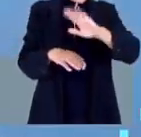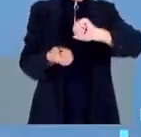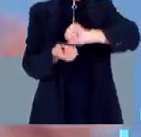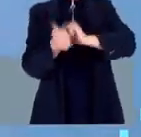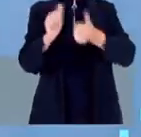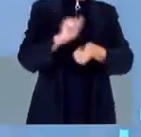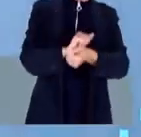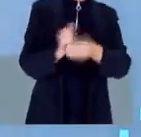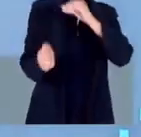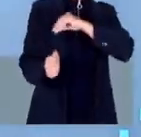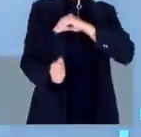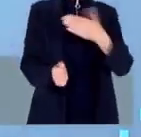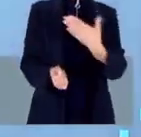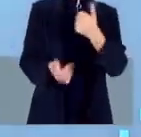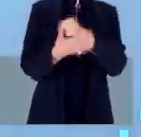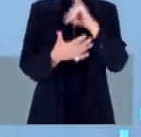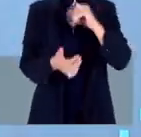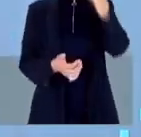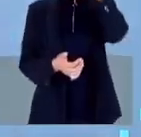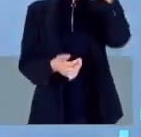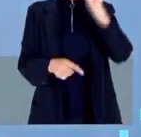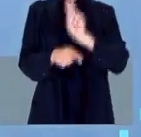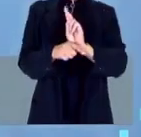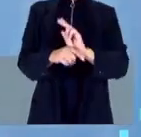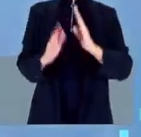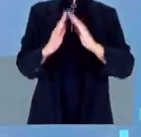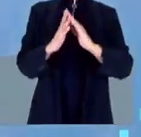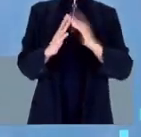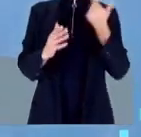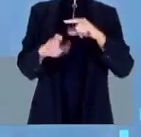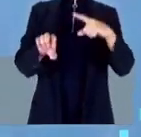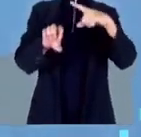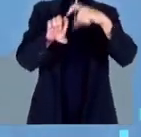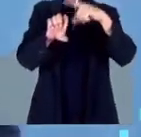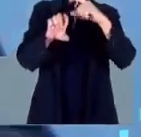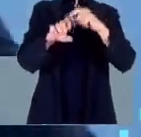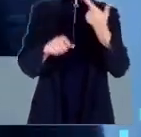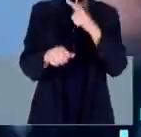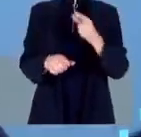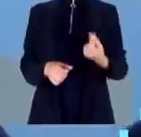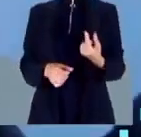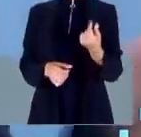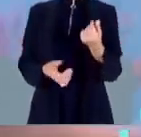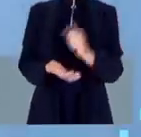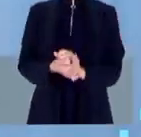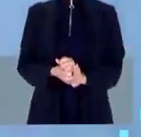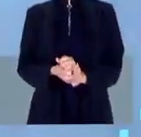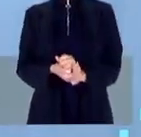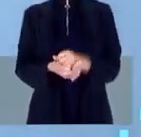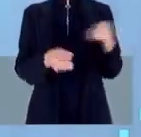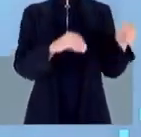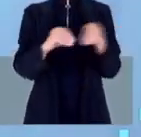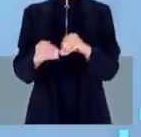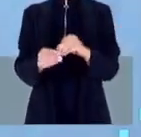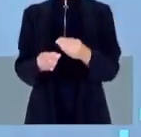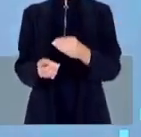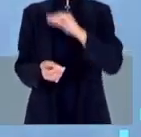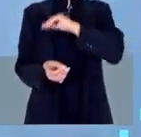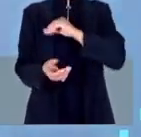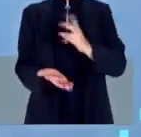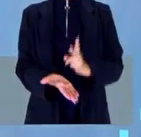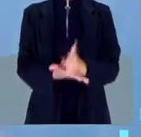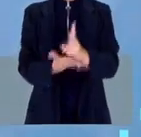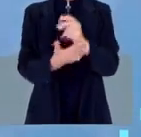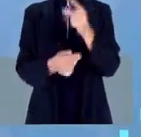salários se a dona de casa tem condições de ir para um empreendedorismo que ganhar o seu dinheirinho então transferência de renda permanente e